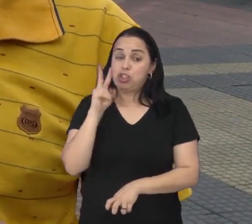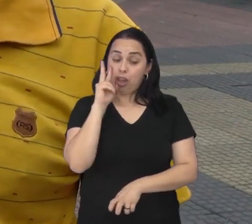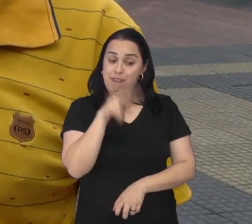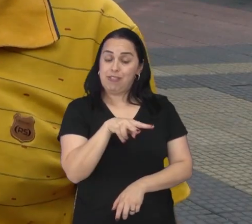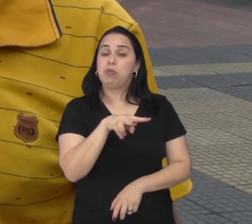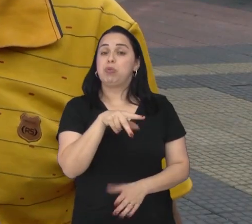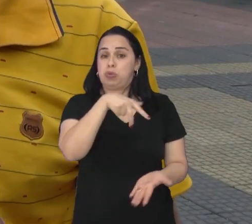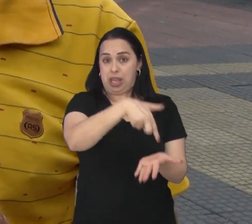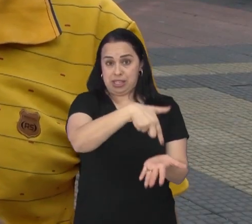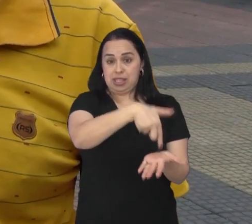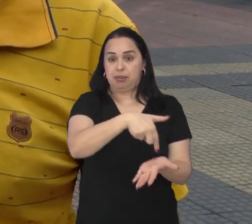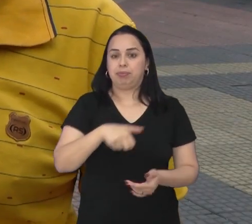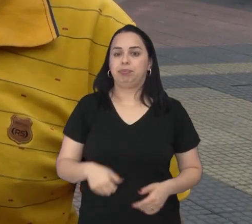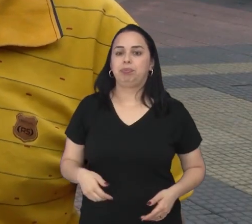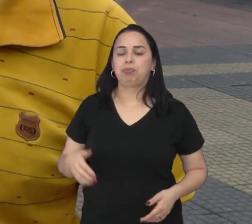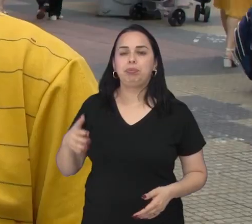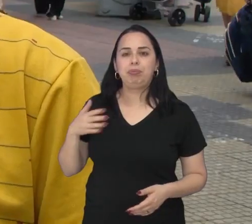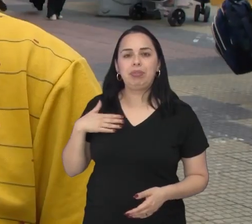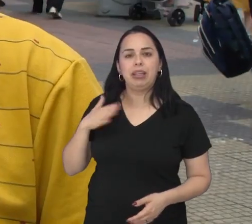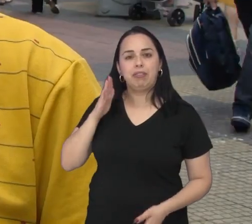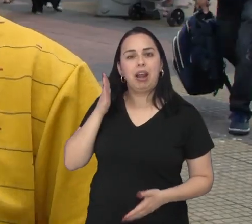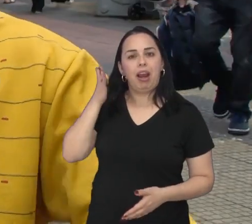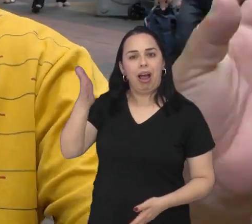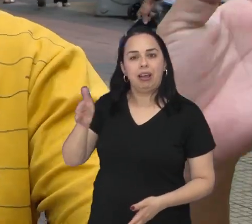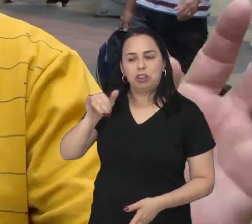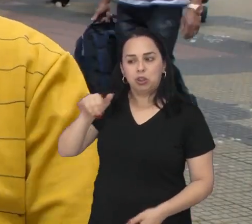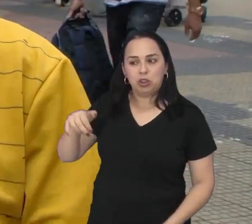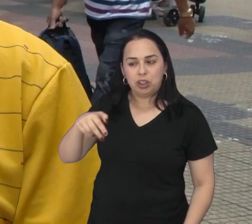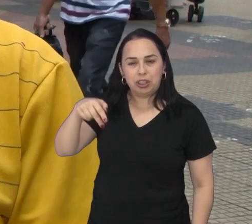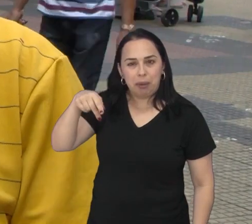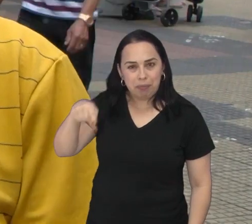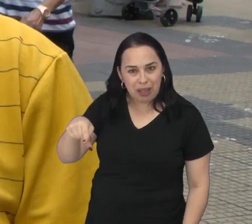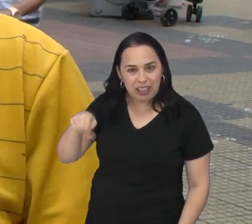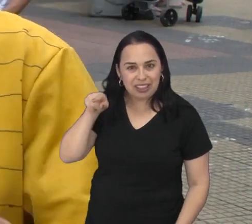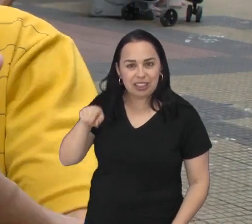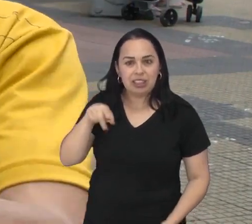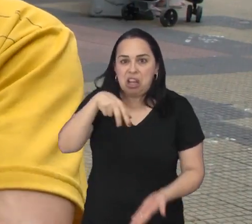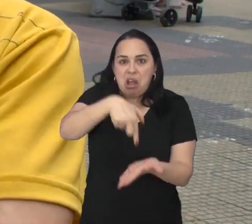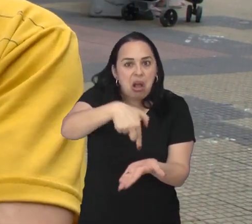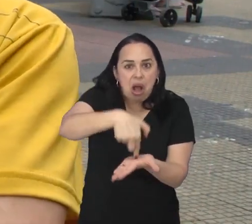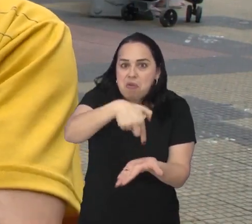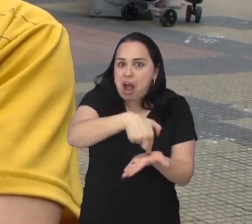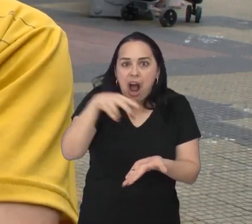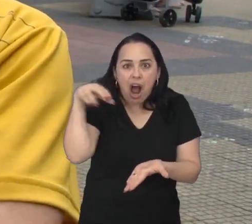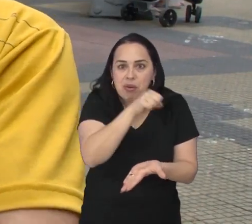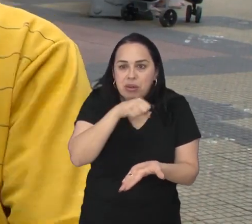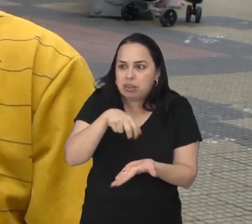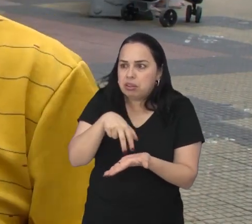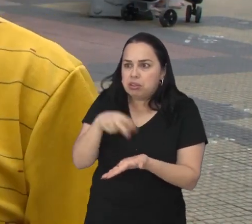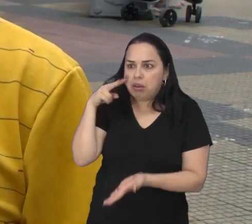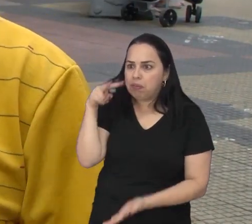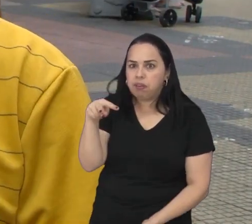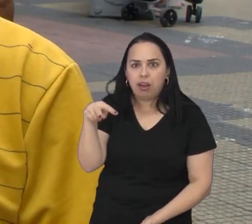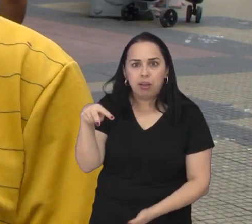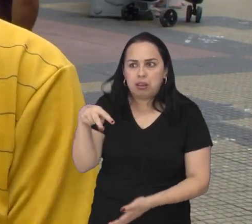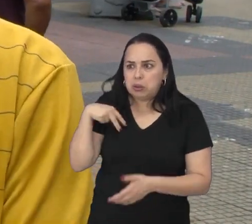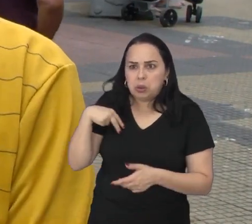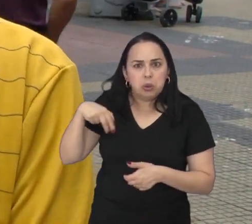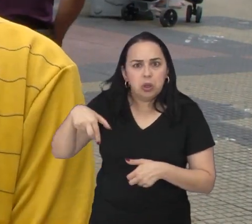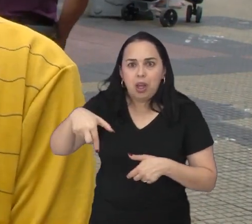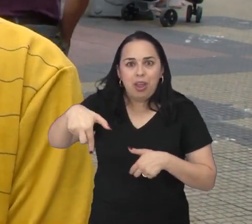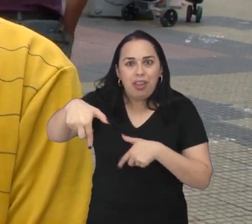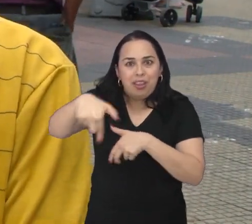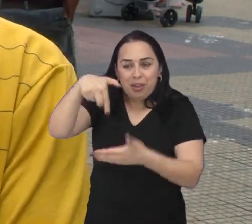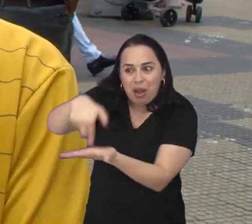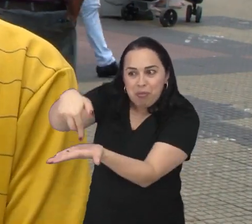ou pelo menos acha que viu o Saci. Tava lá tendo o Jardim Paulista, ele caminhava assim, muito rápido. Eu, com as duas pernas,